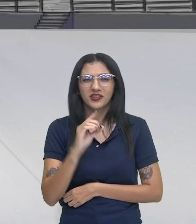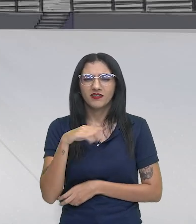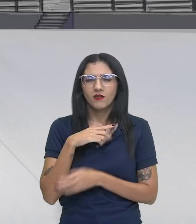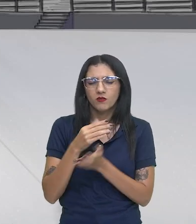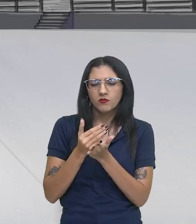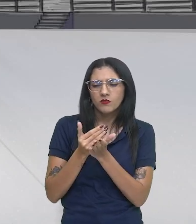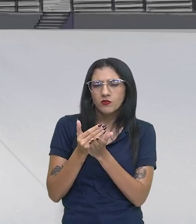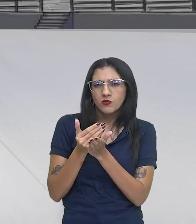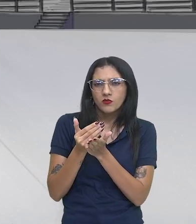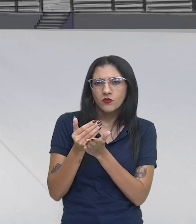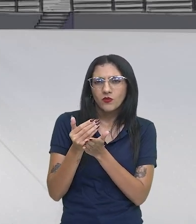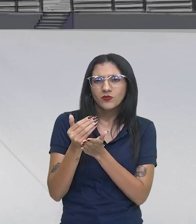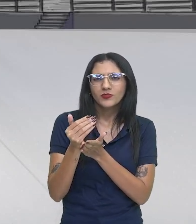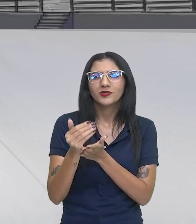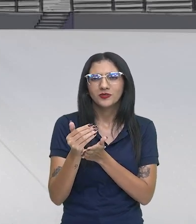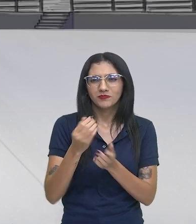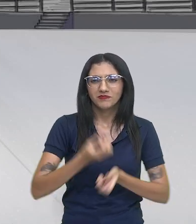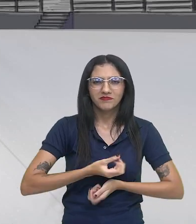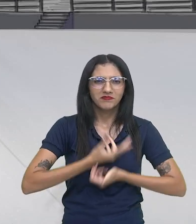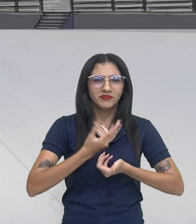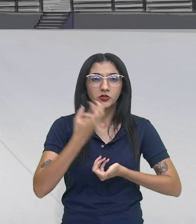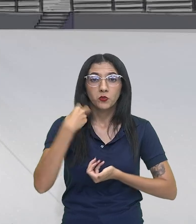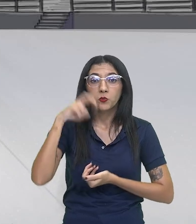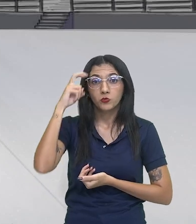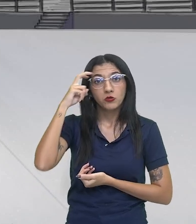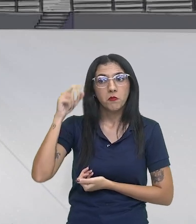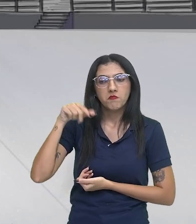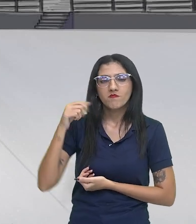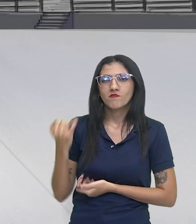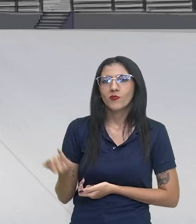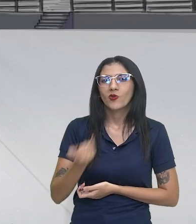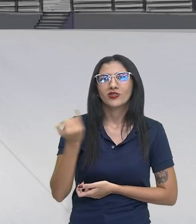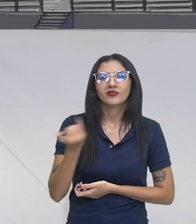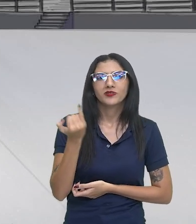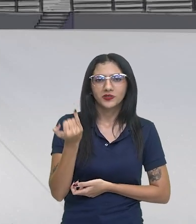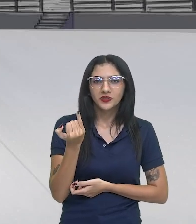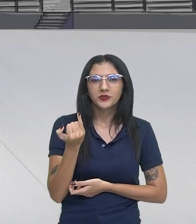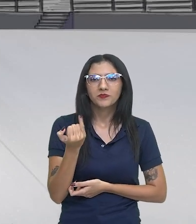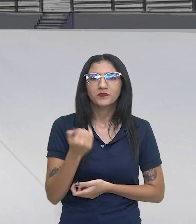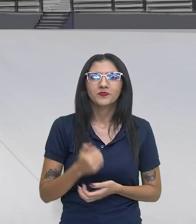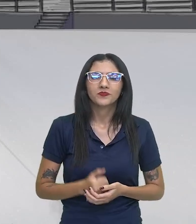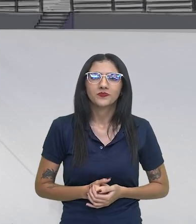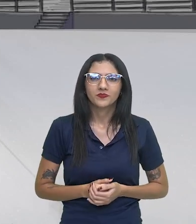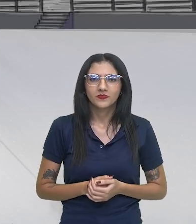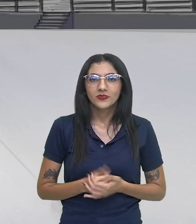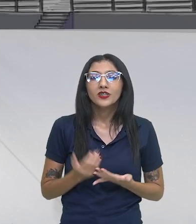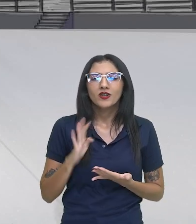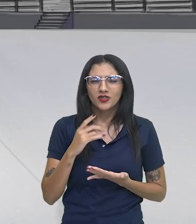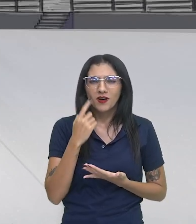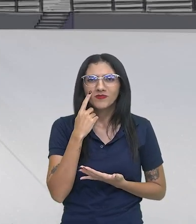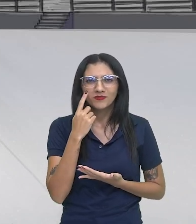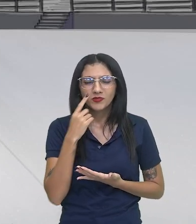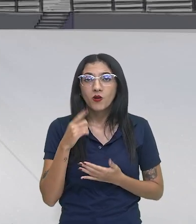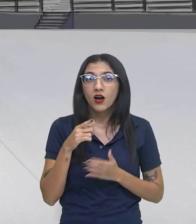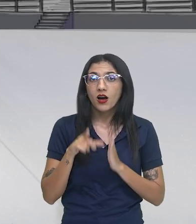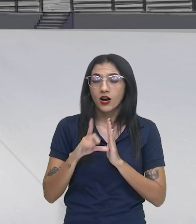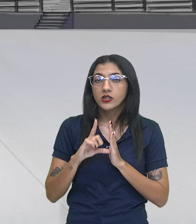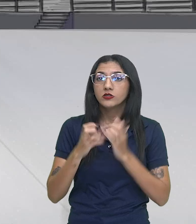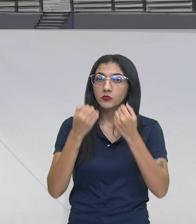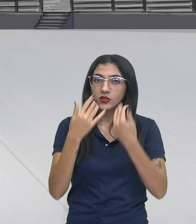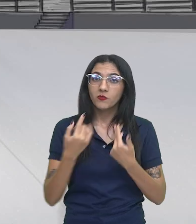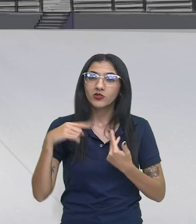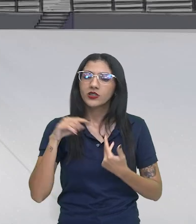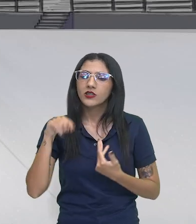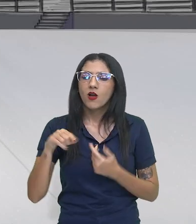a se consolidar como uma manifestação cultural importante nesse município, que, como eu falei para vocês, é conhecido como Terra